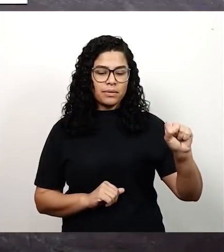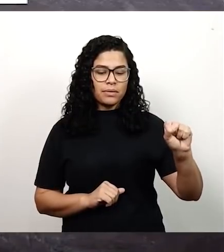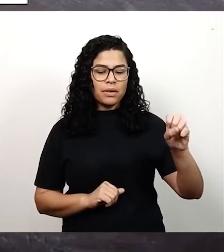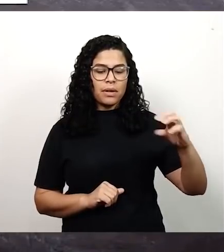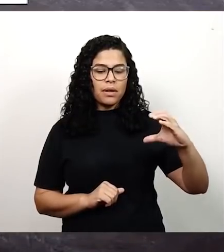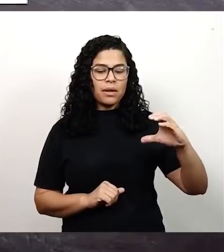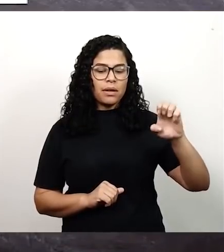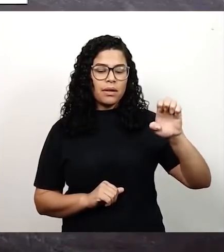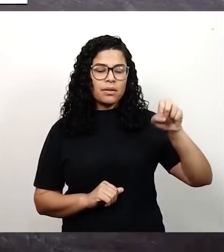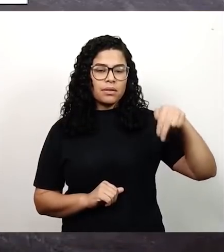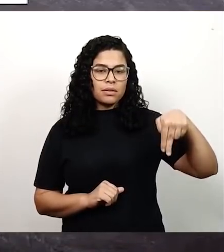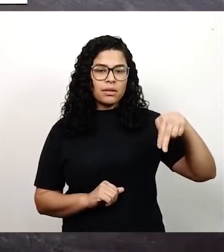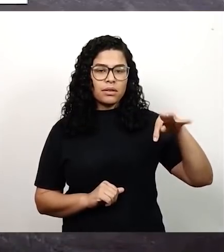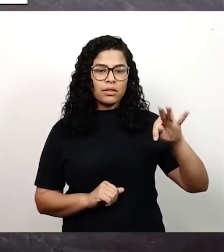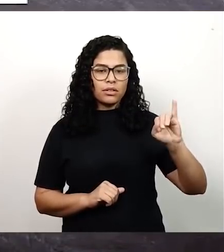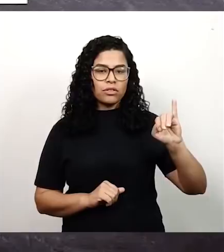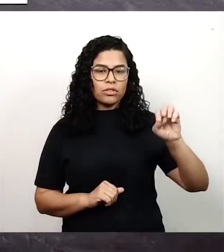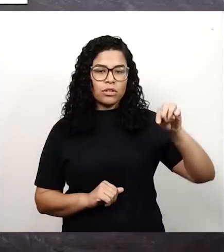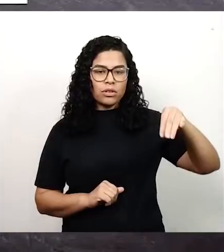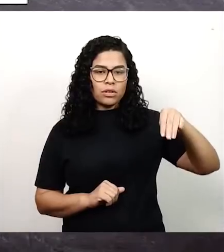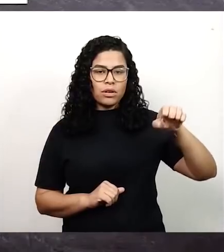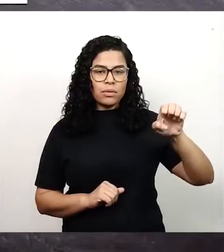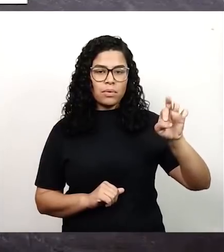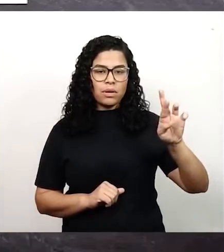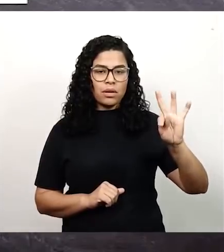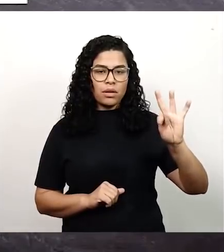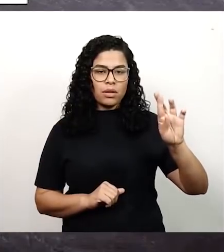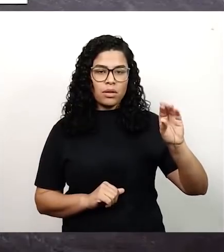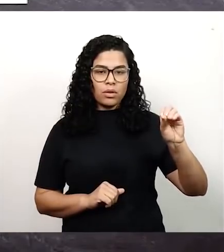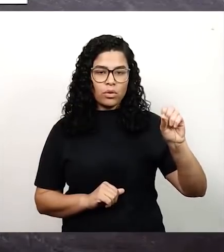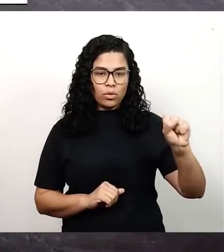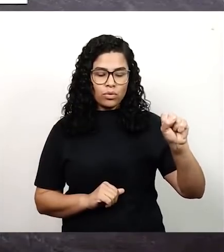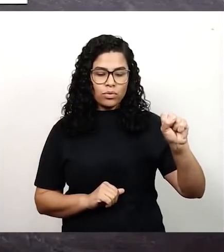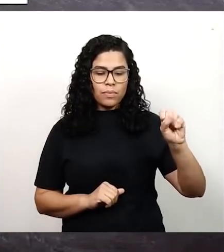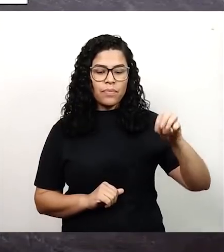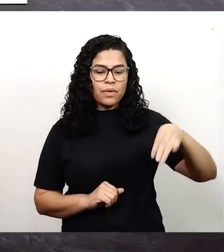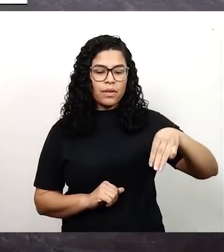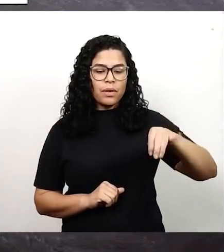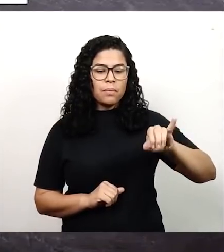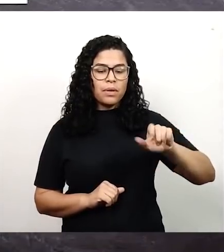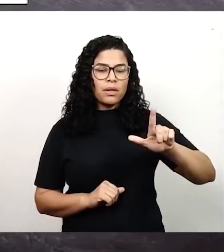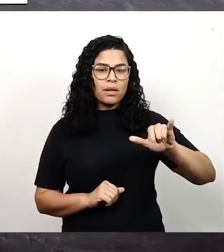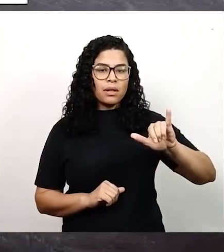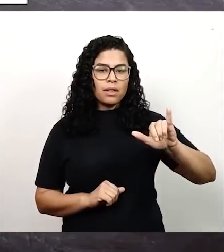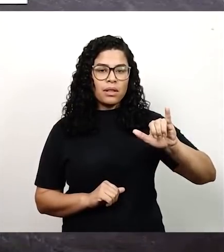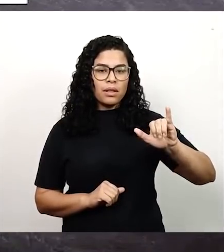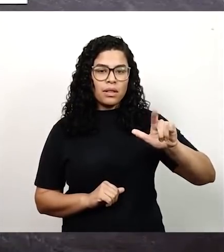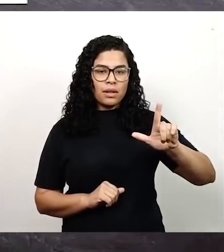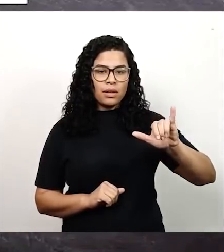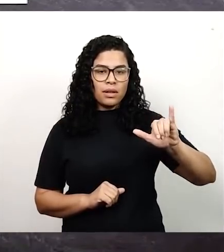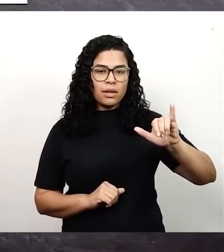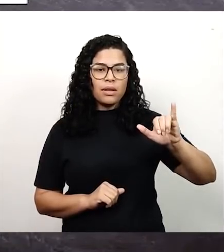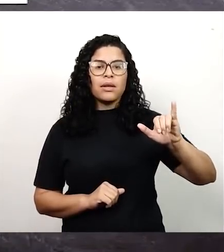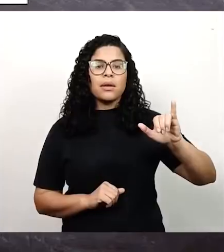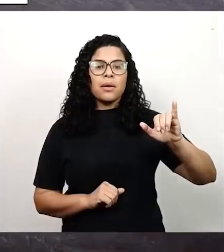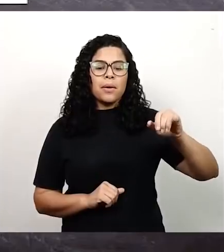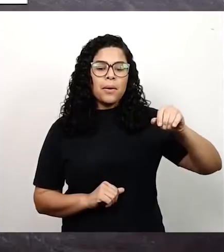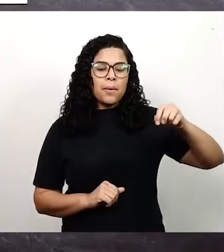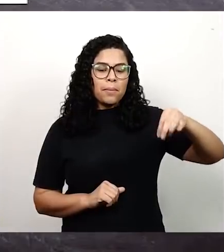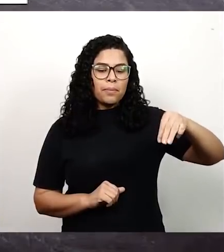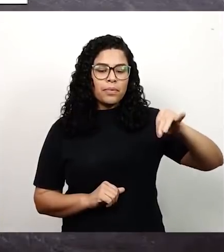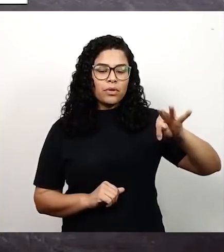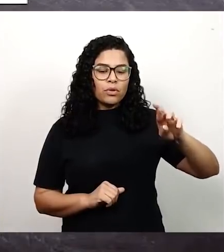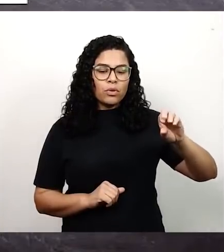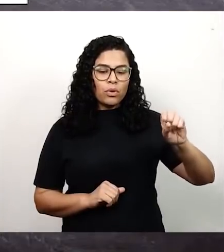e milímetros. Aqui eu coloquei quais são os símbolos que se usam